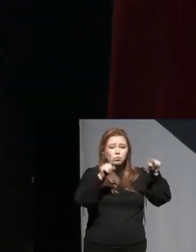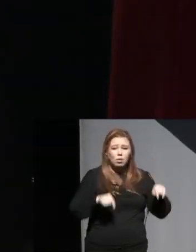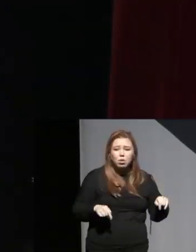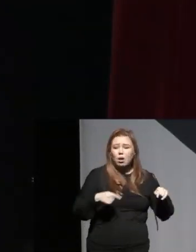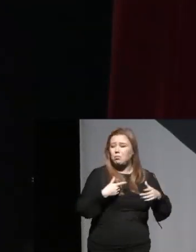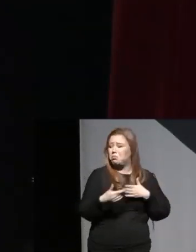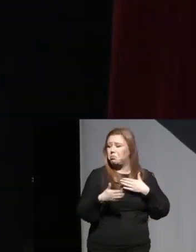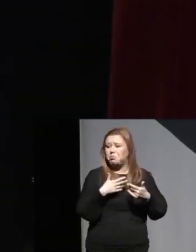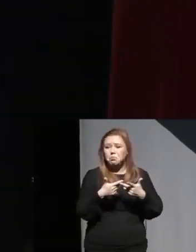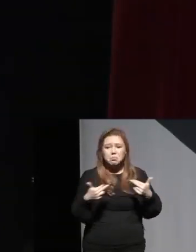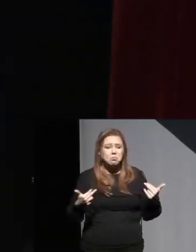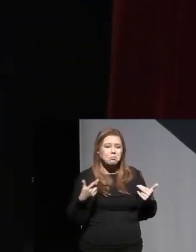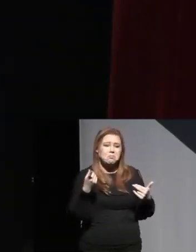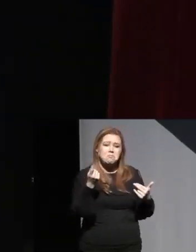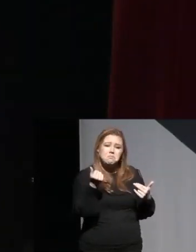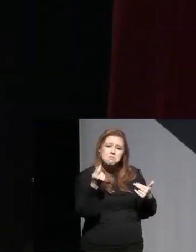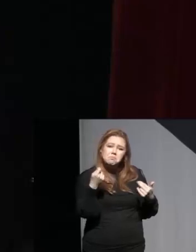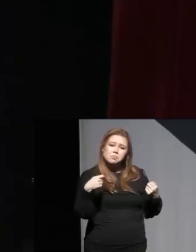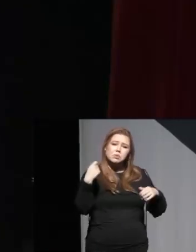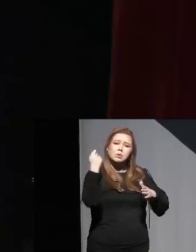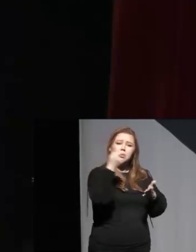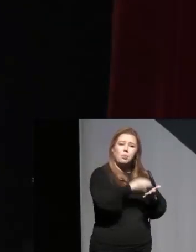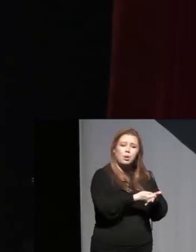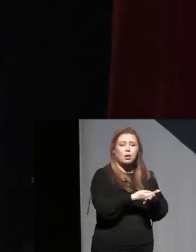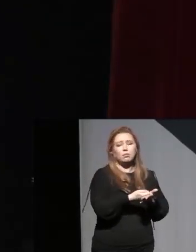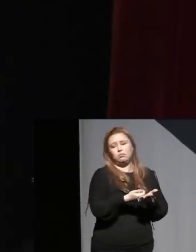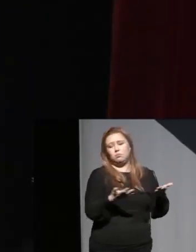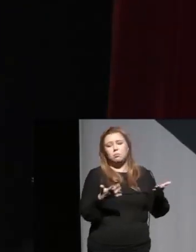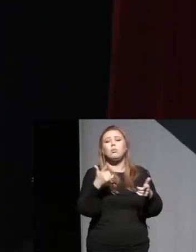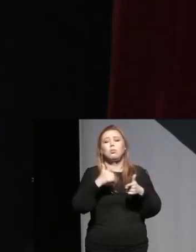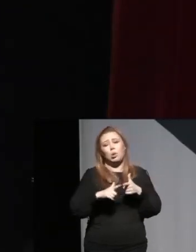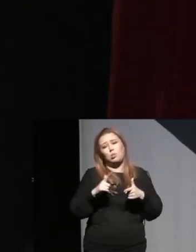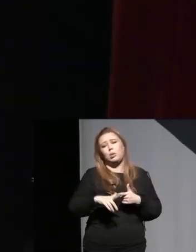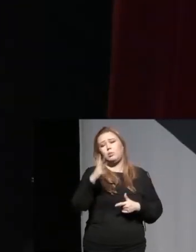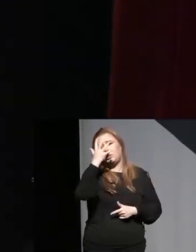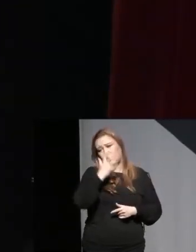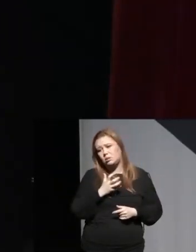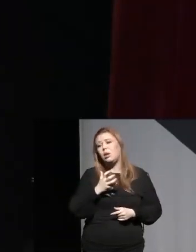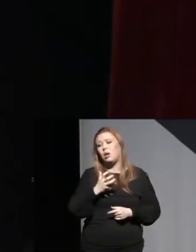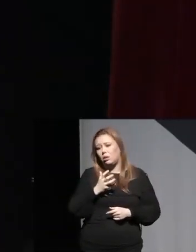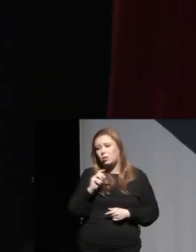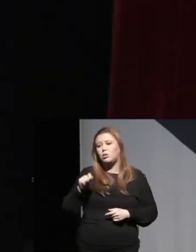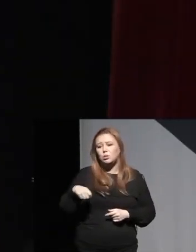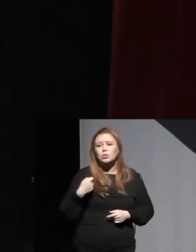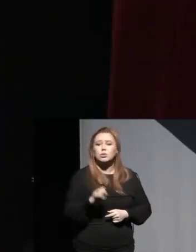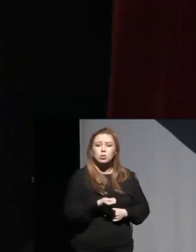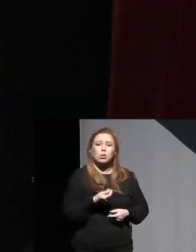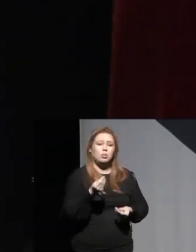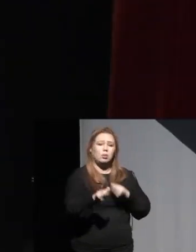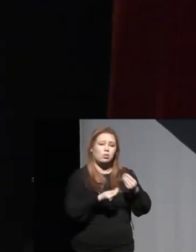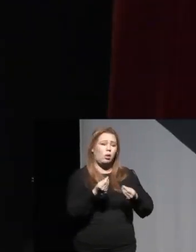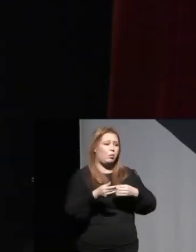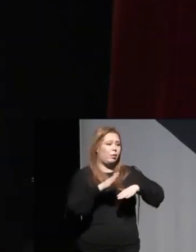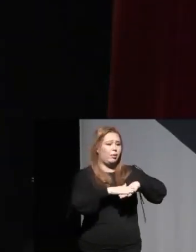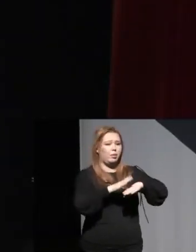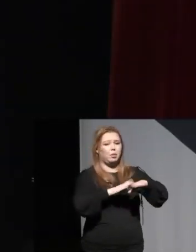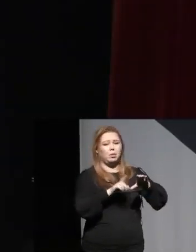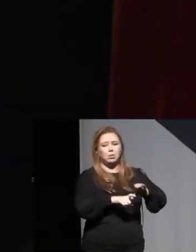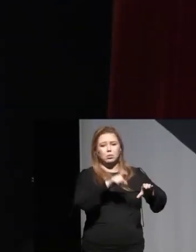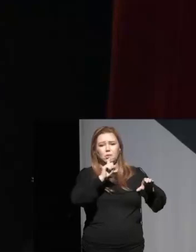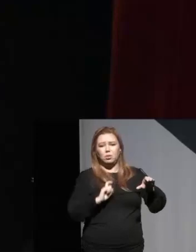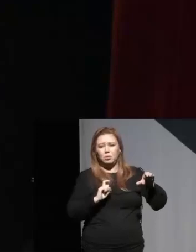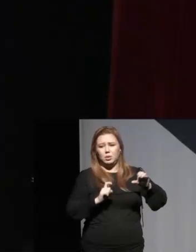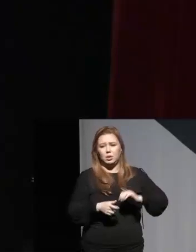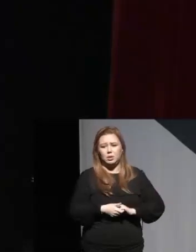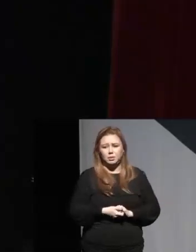ou qualquer outro custo que pudesse haver, nós teríamos um problema sério em relação a essa autonomia